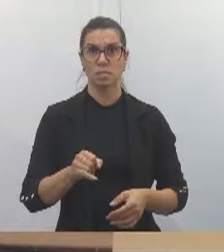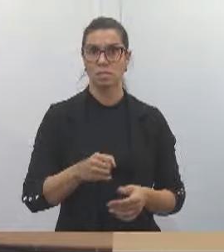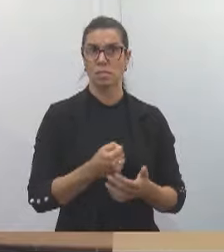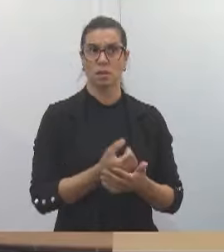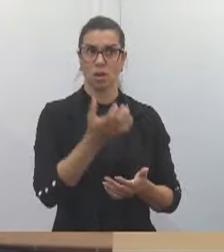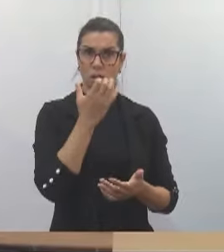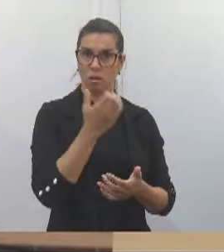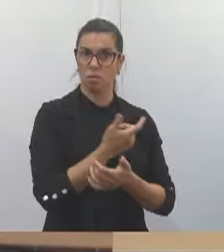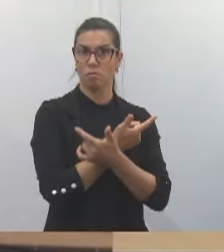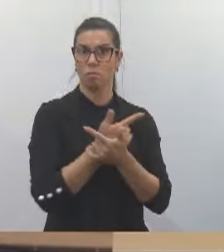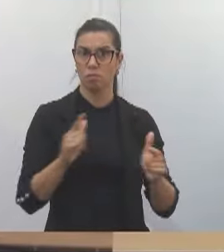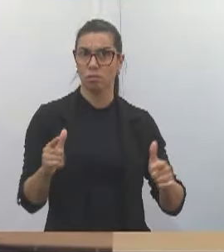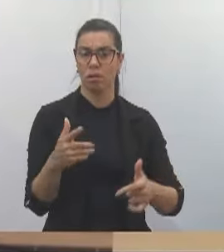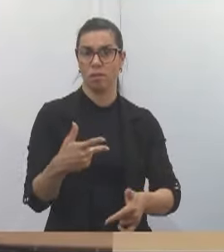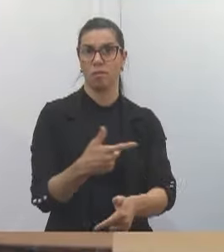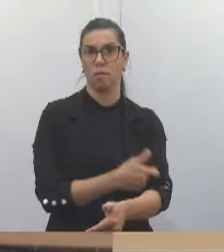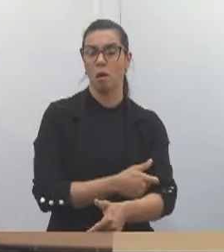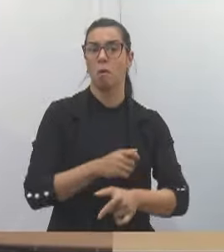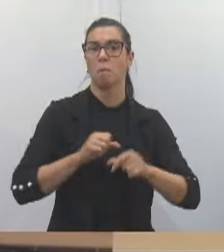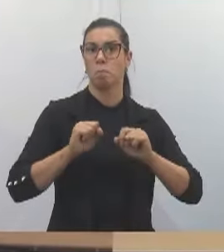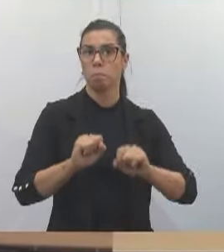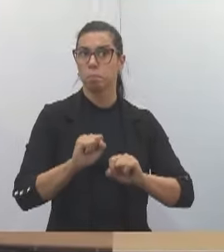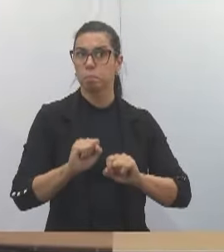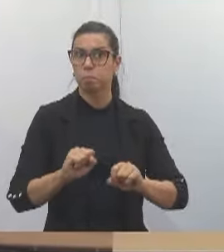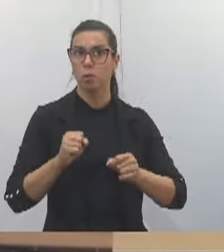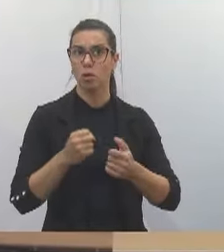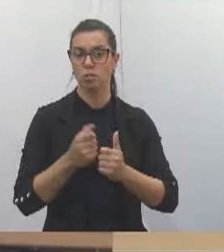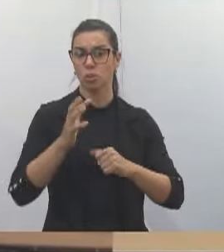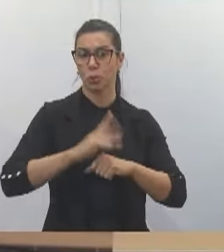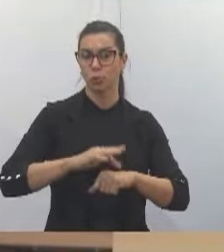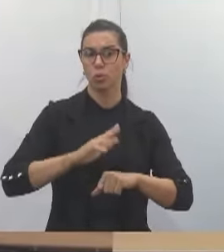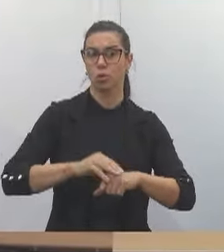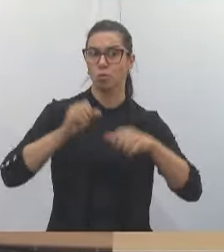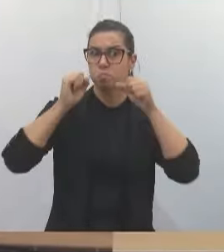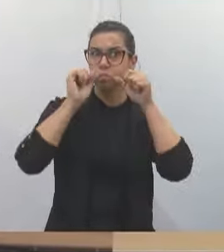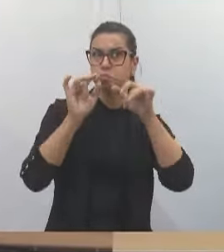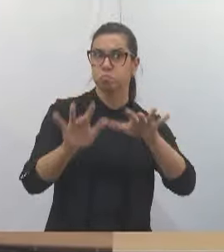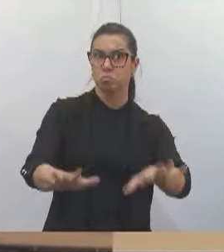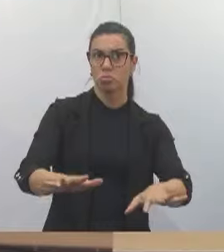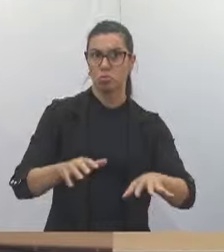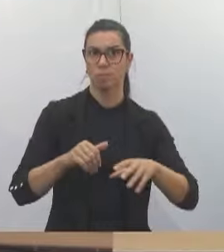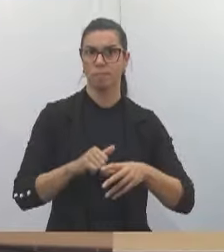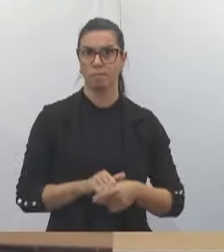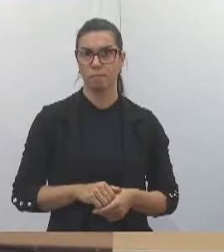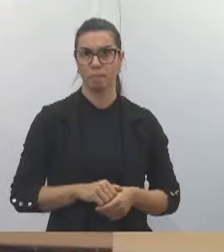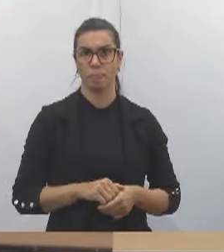no condomínio, ele pode transmitir hepatite, tá? Ele pode transmitir...